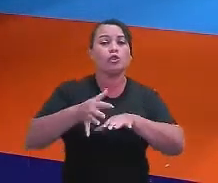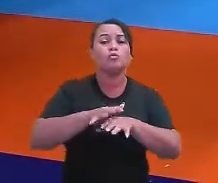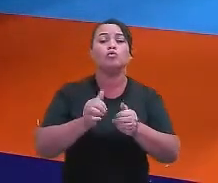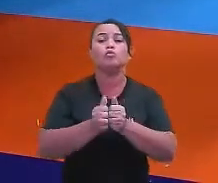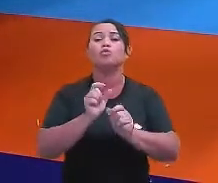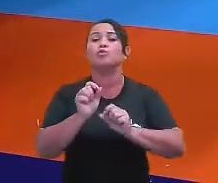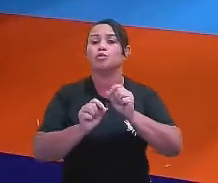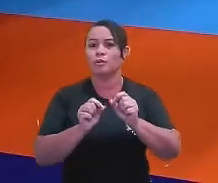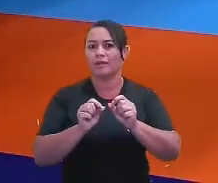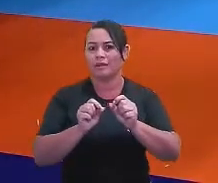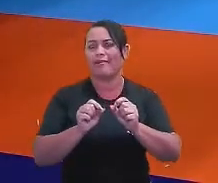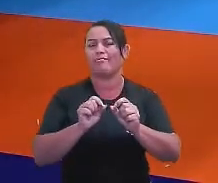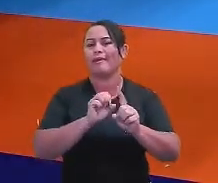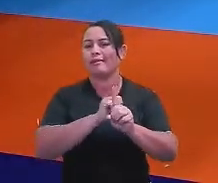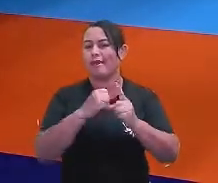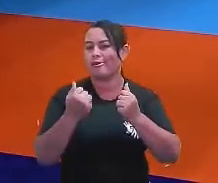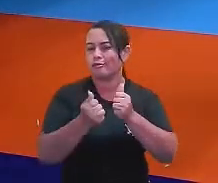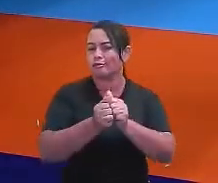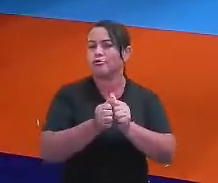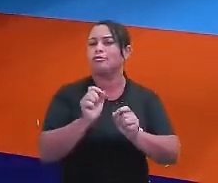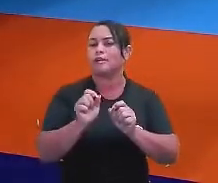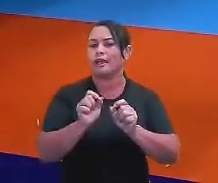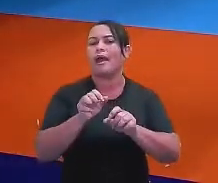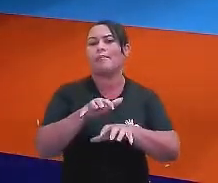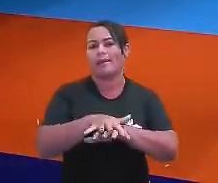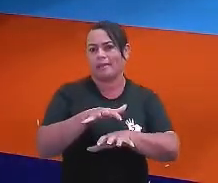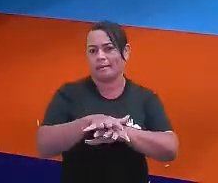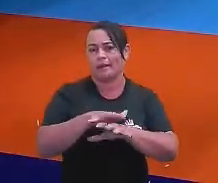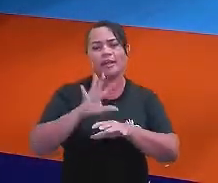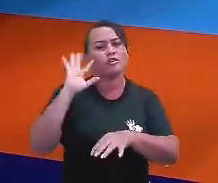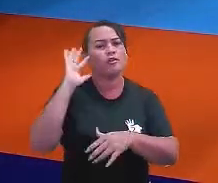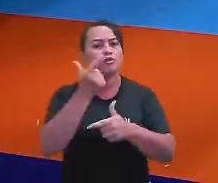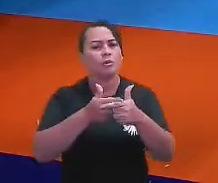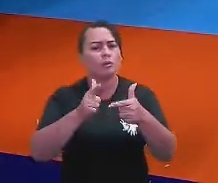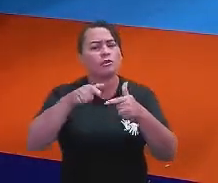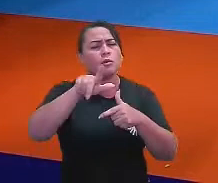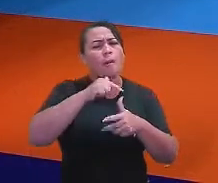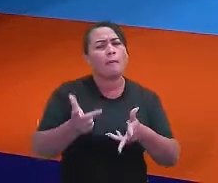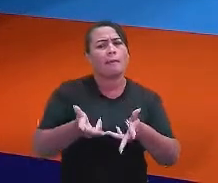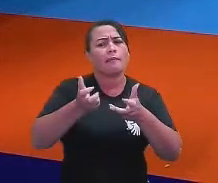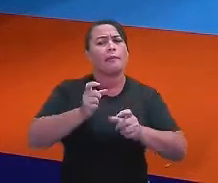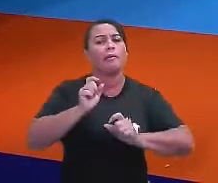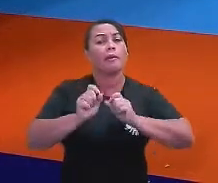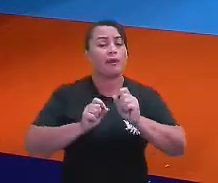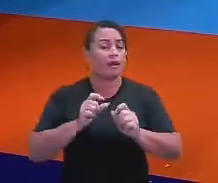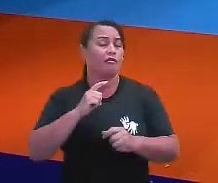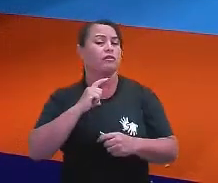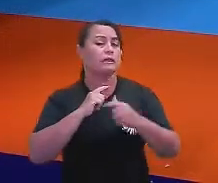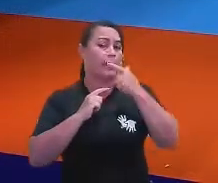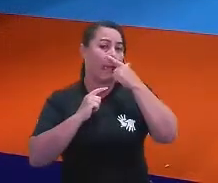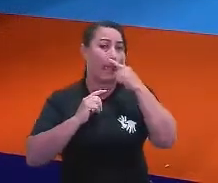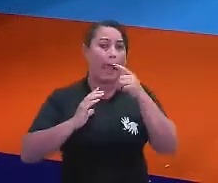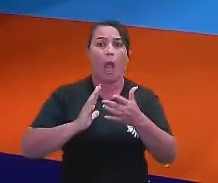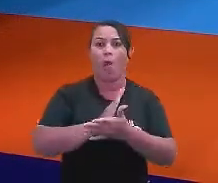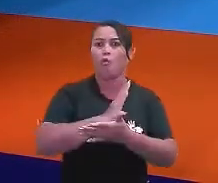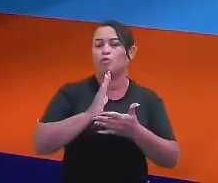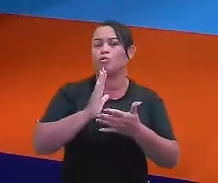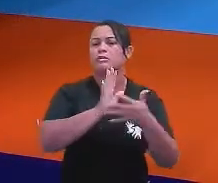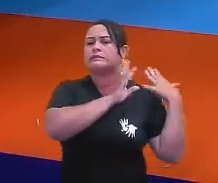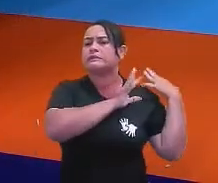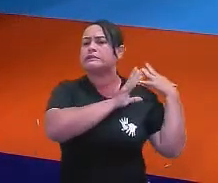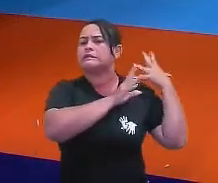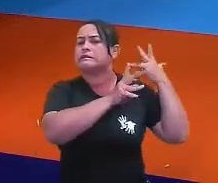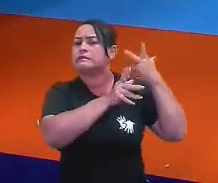uns problemas matemáticos. Beleza? E aí, vocês vão perceber que eu vou trazer, às vezes, uma retomada do que a